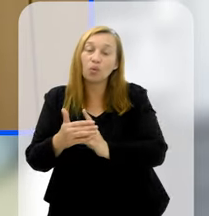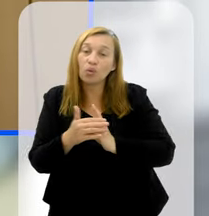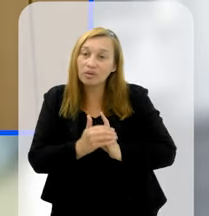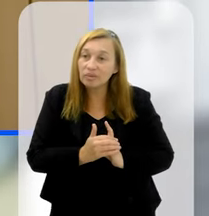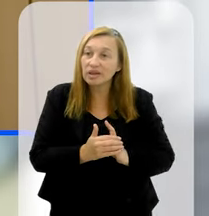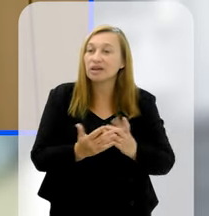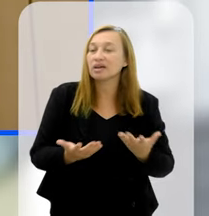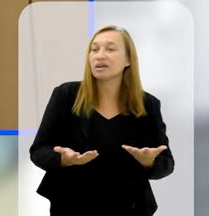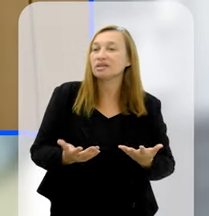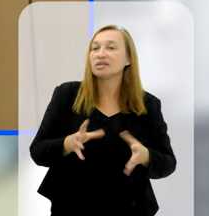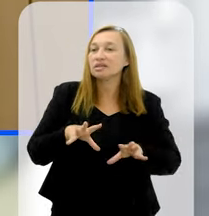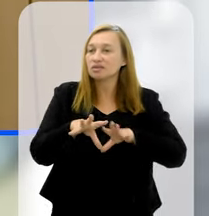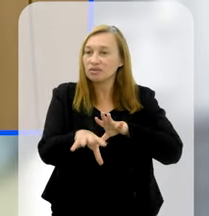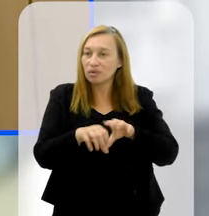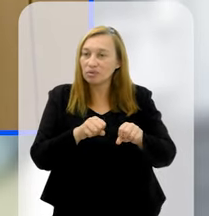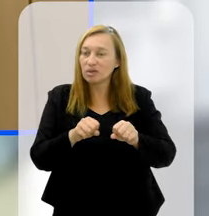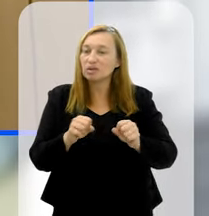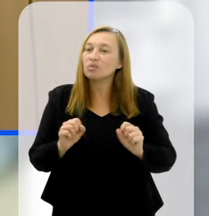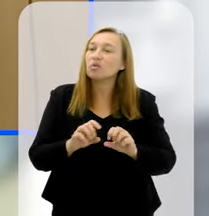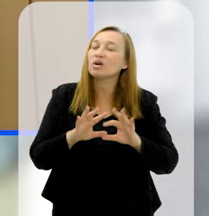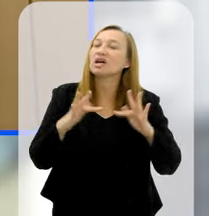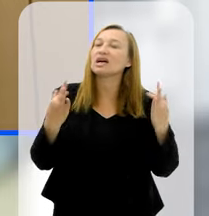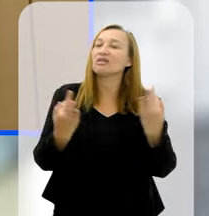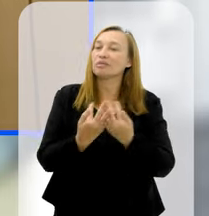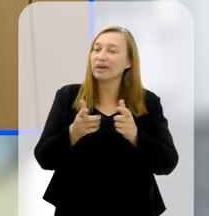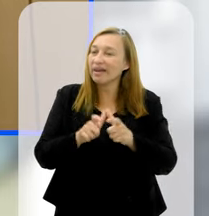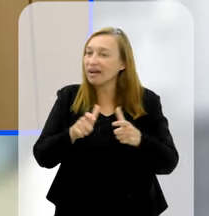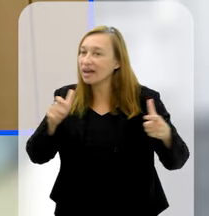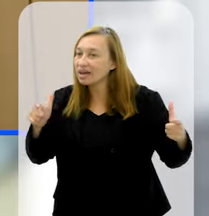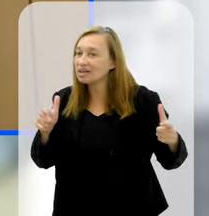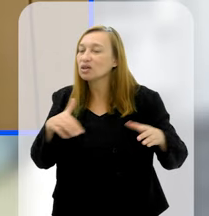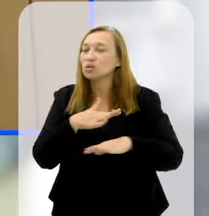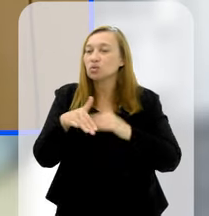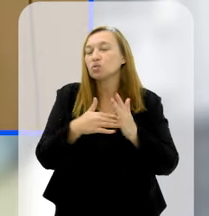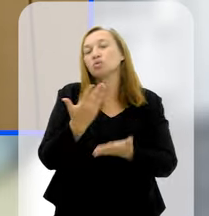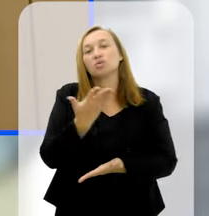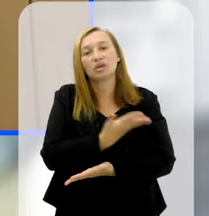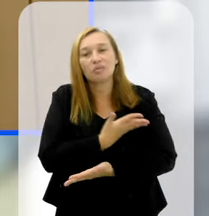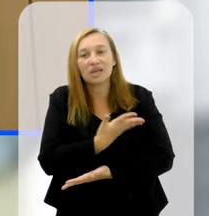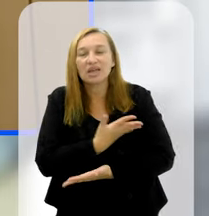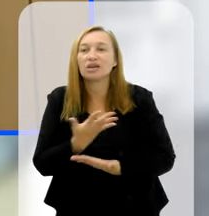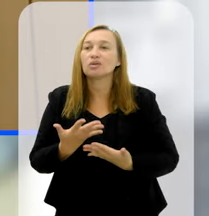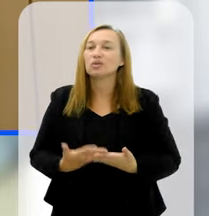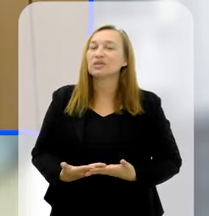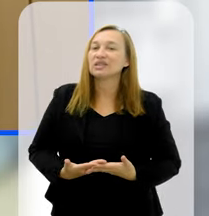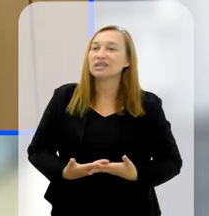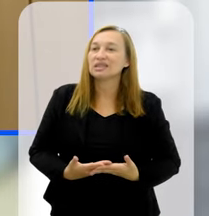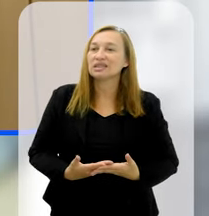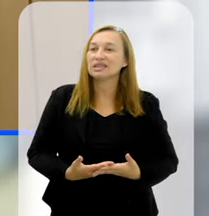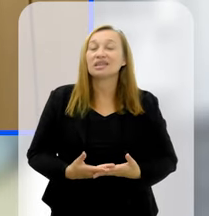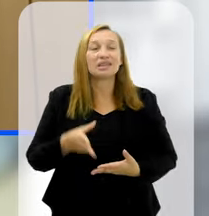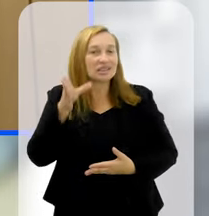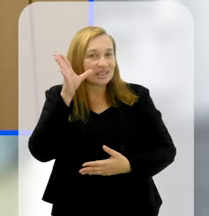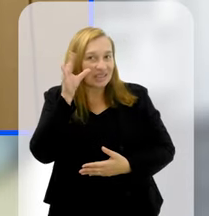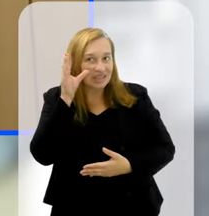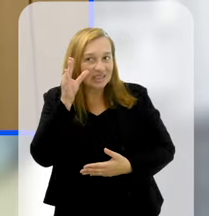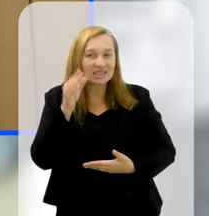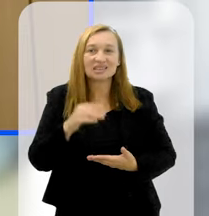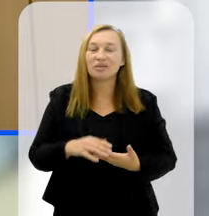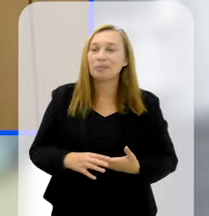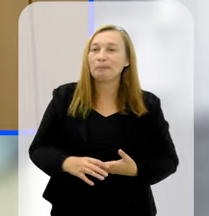pelo acolhimento, acaba formando mesmo uma grande família, todos se tornam amigos. E